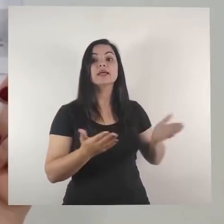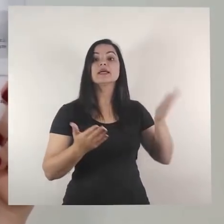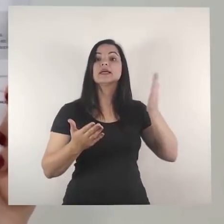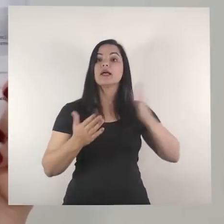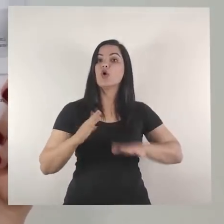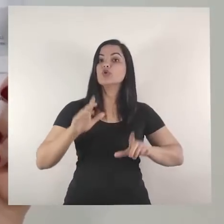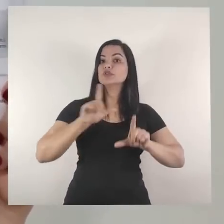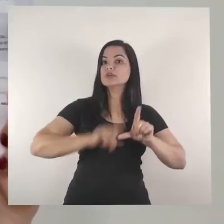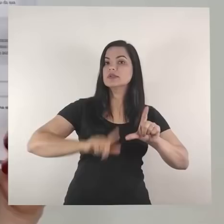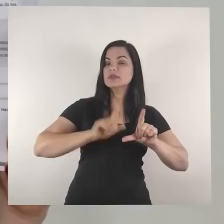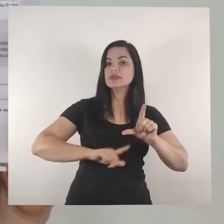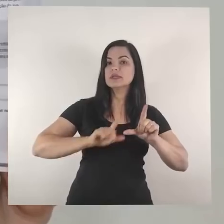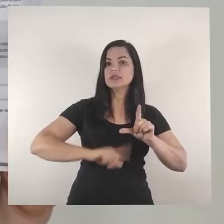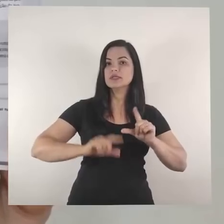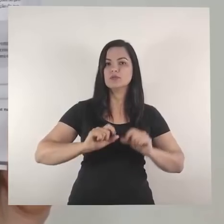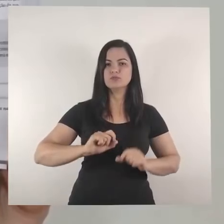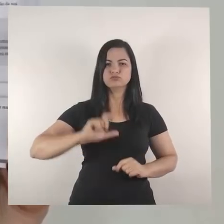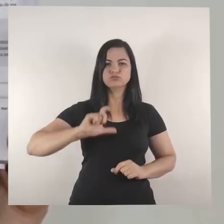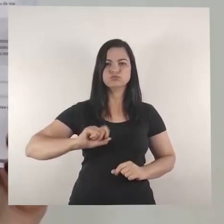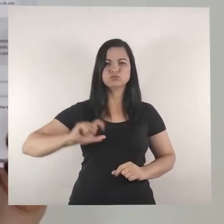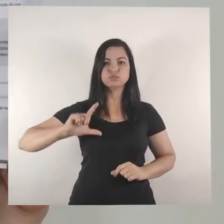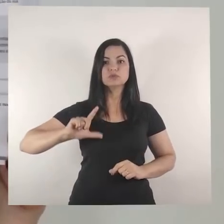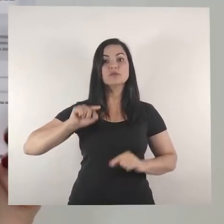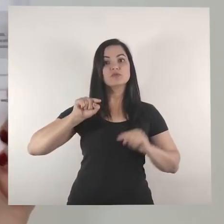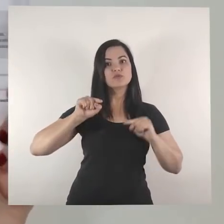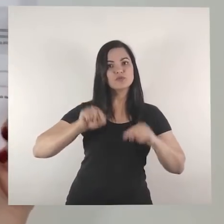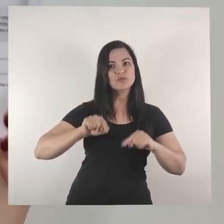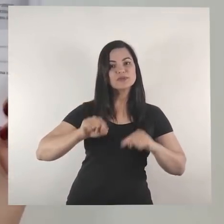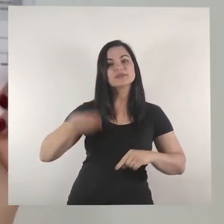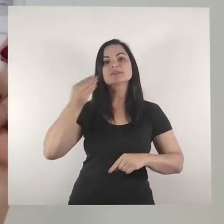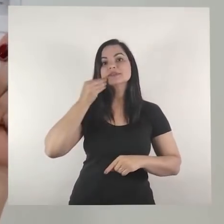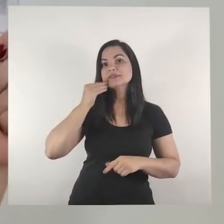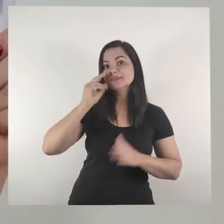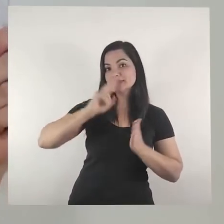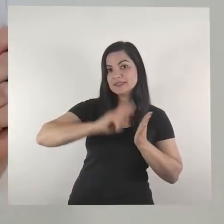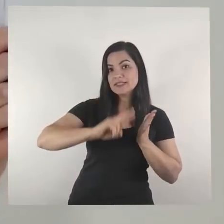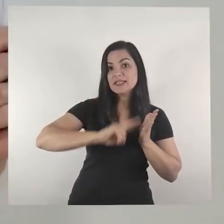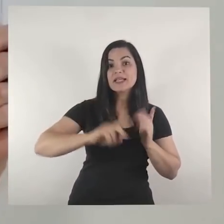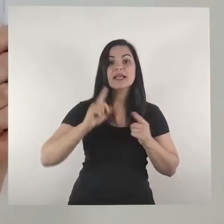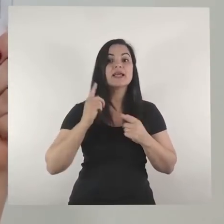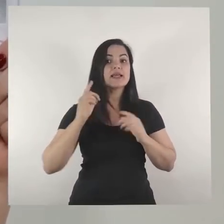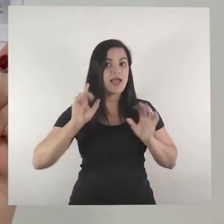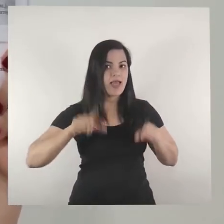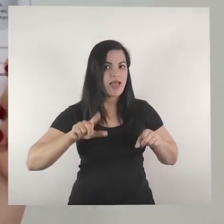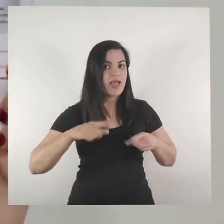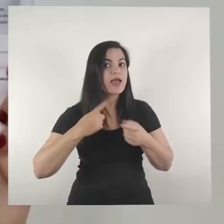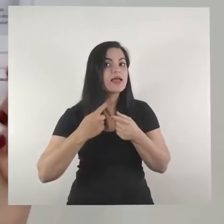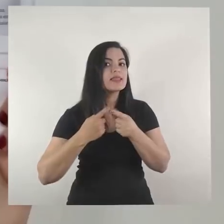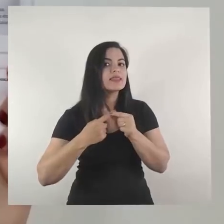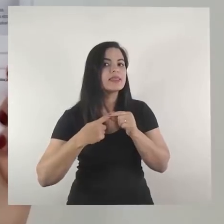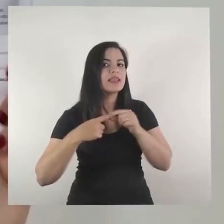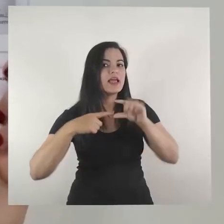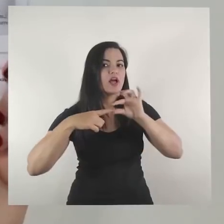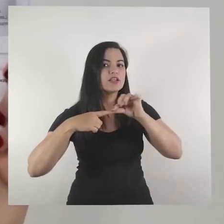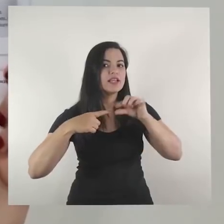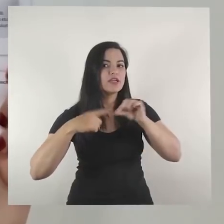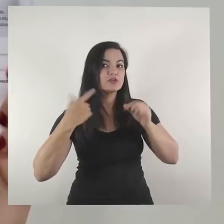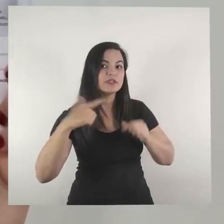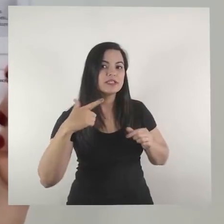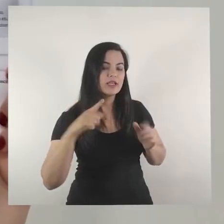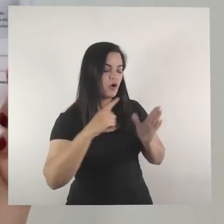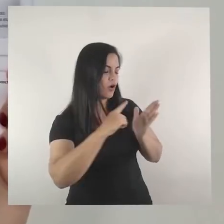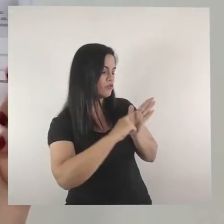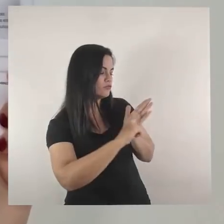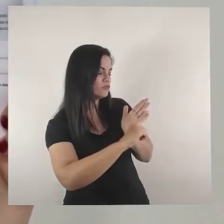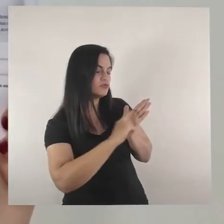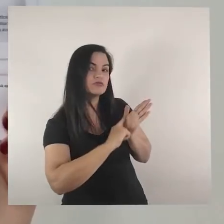bastão pode e deve ser lida por você. Isso mesmo, põe o seu dedinho e faz a leitura junto com essa pessoa